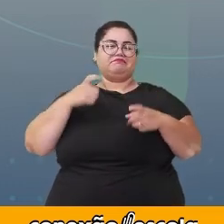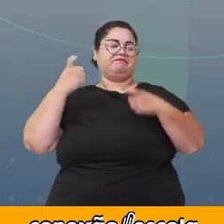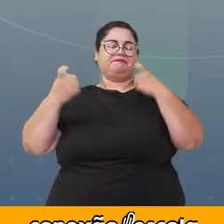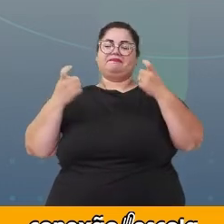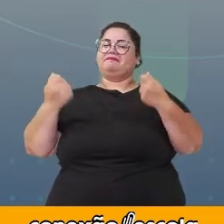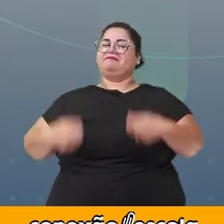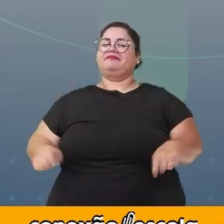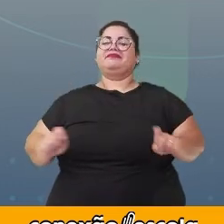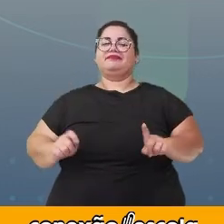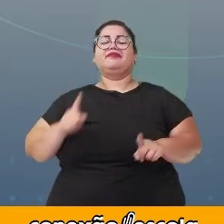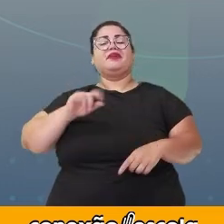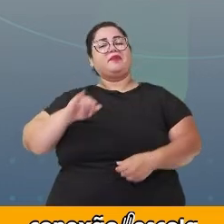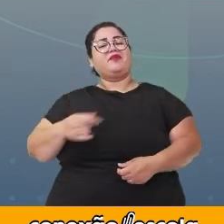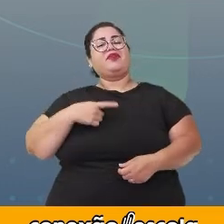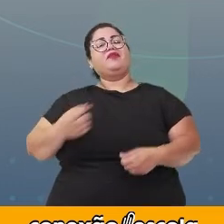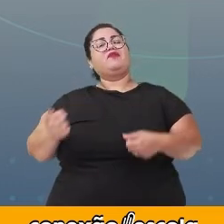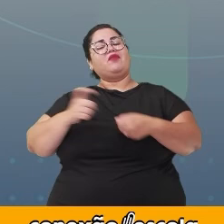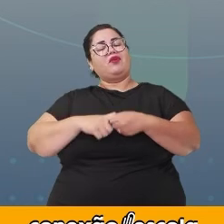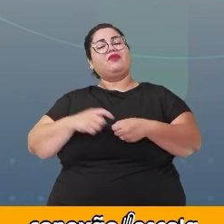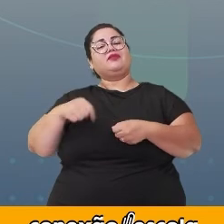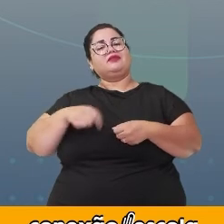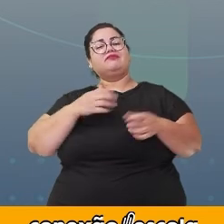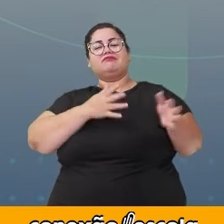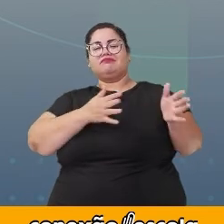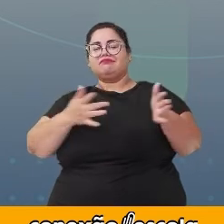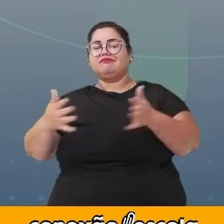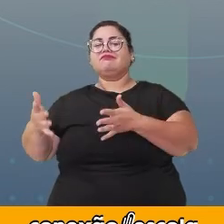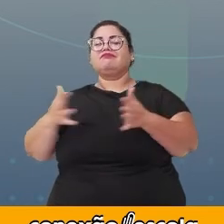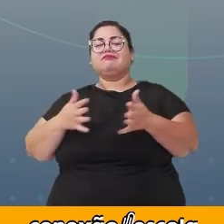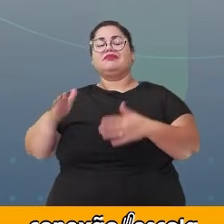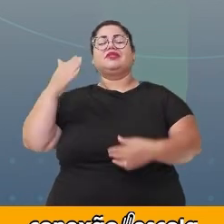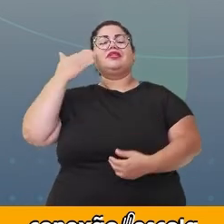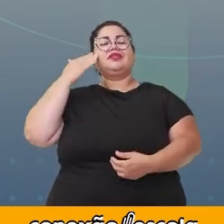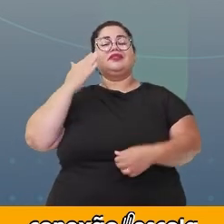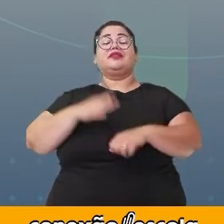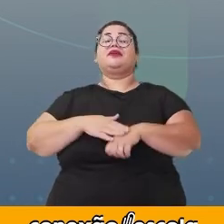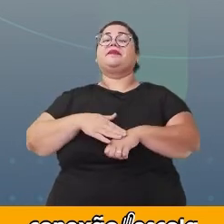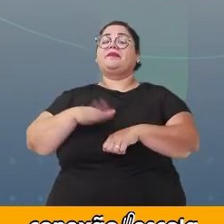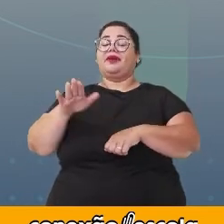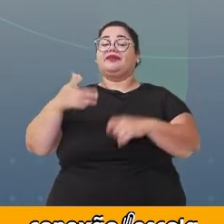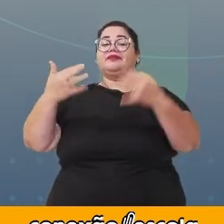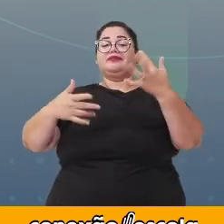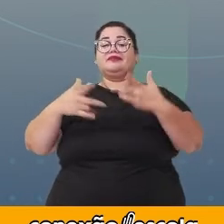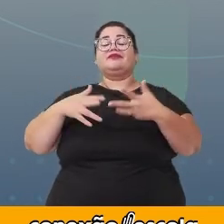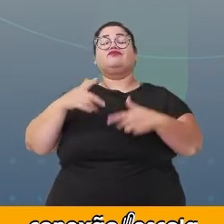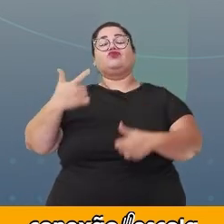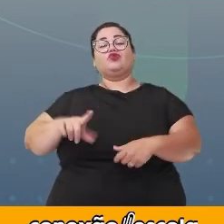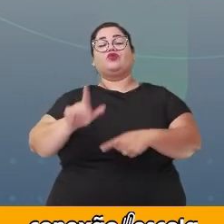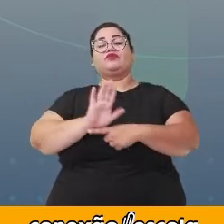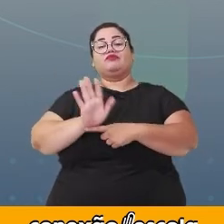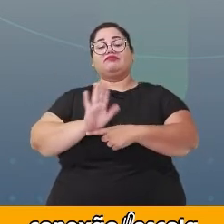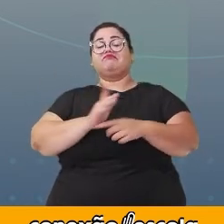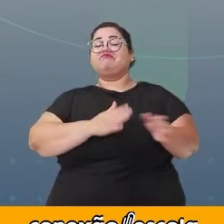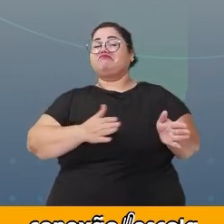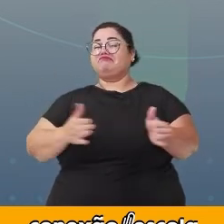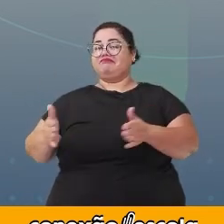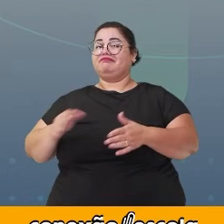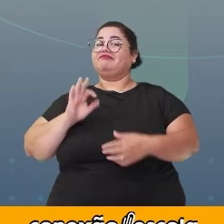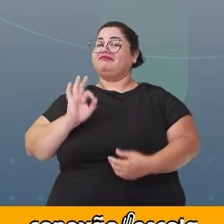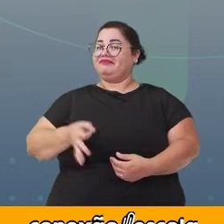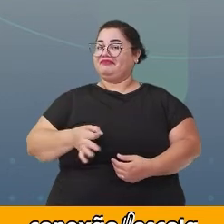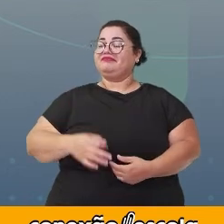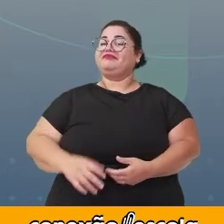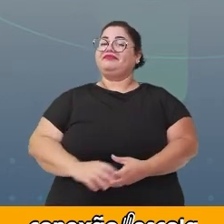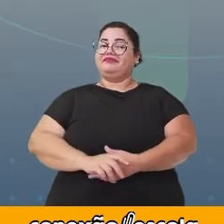se preocupe. É só você retornar e entender um pouquinho mais assistindo nossa aula novamente,